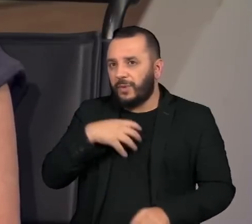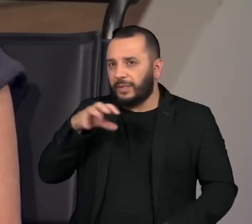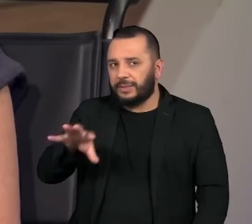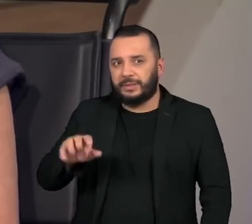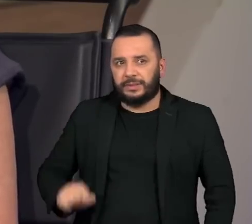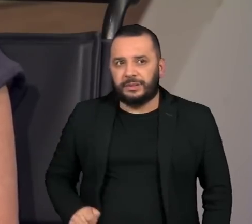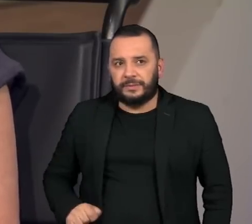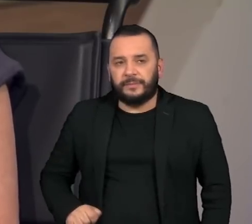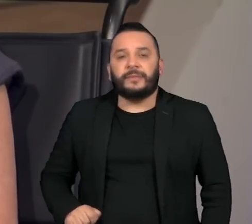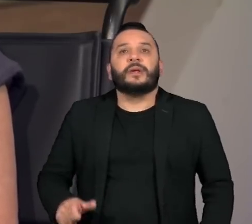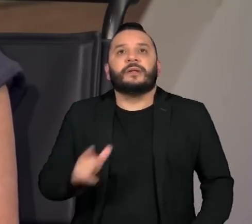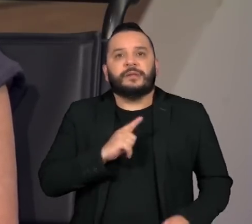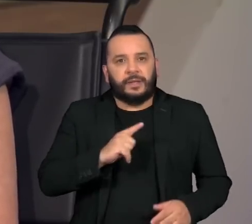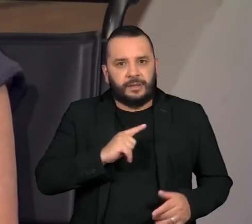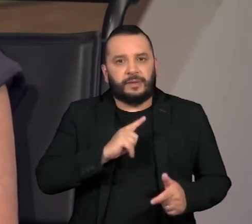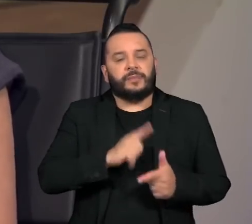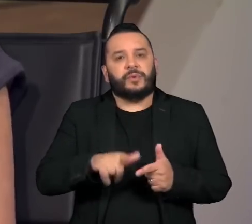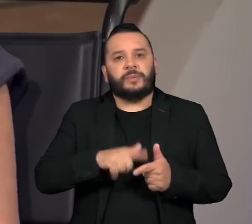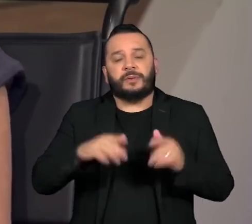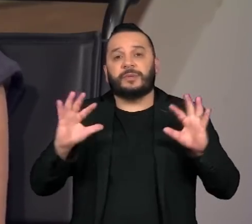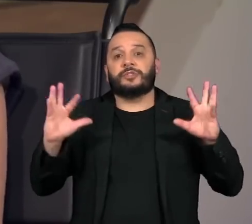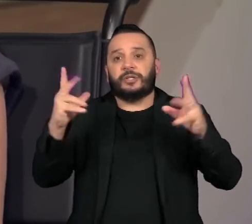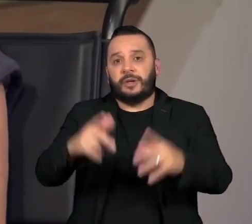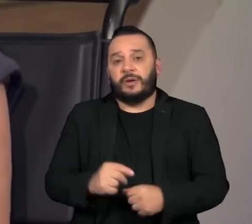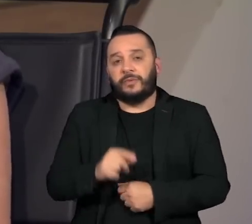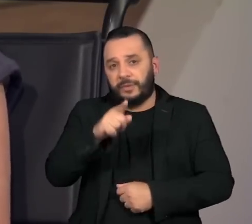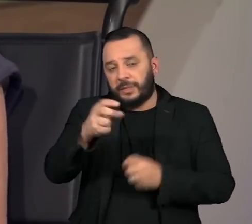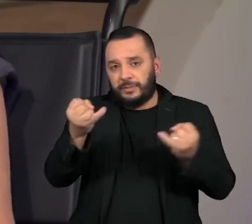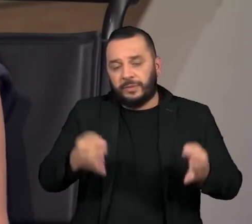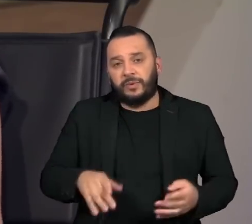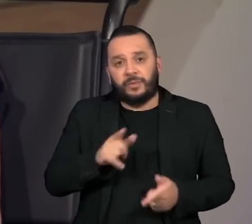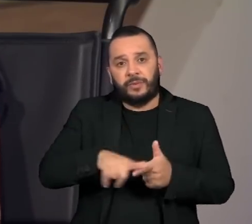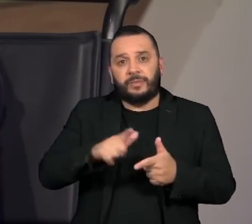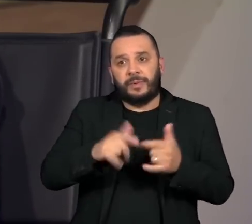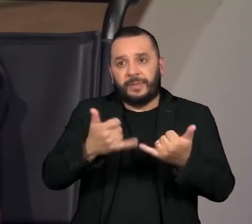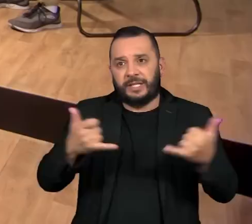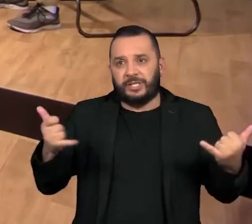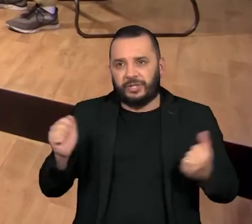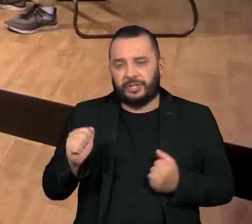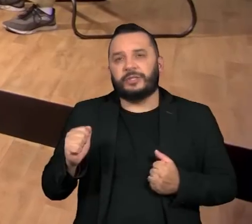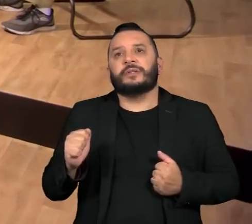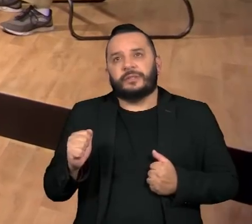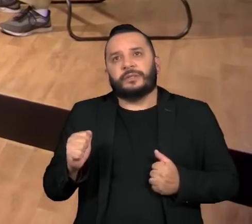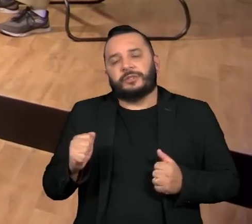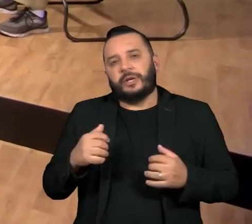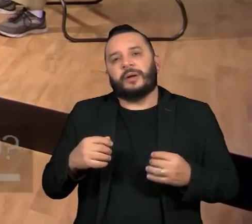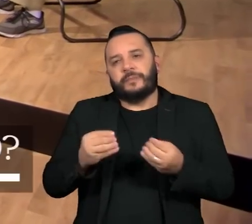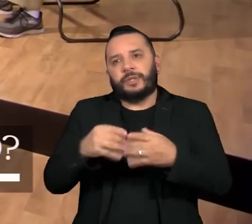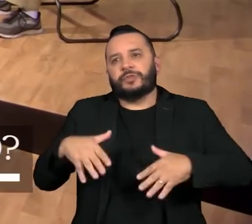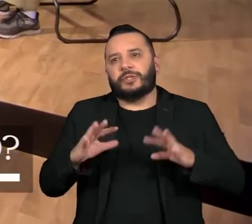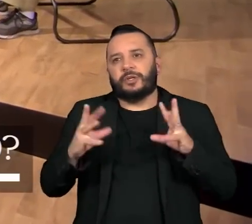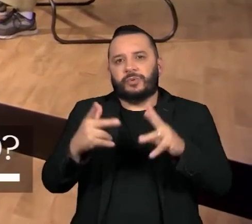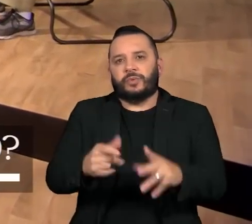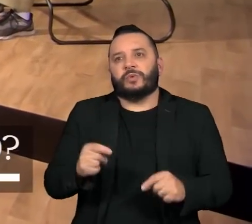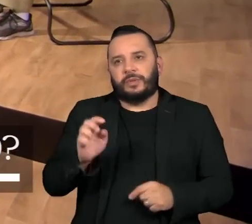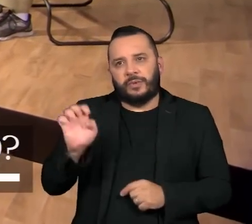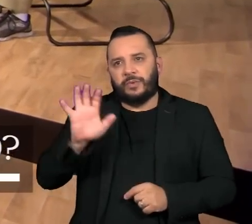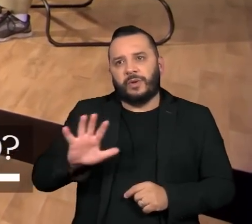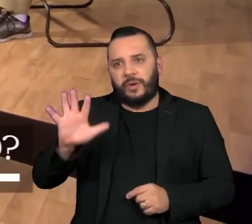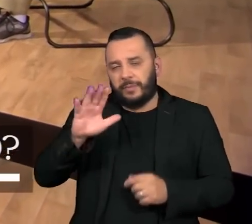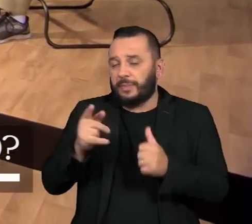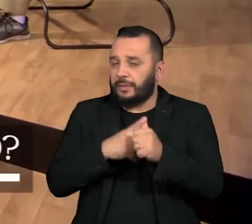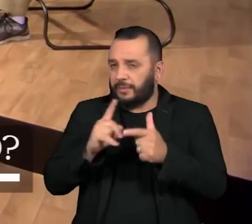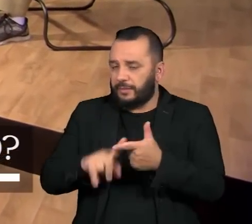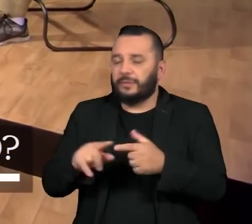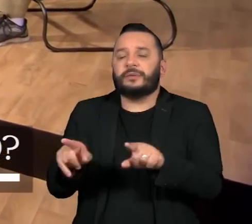uma crise que é geral. Você falou da crise energética, que ela abala todo o sistema europeu, abala a Ucrânia